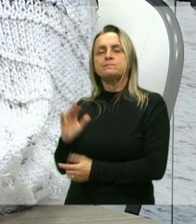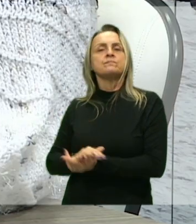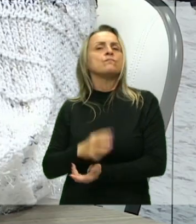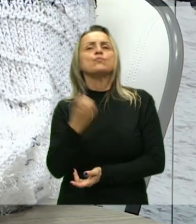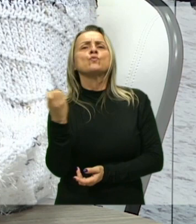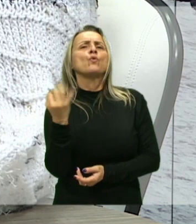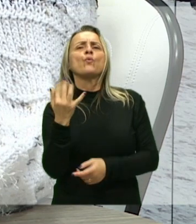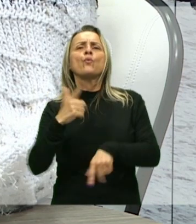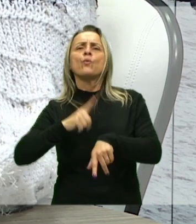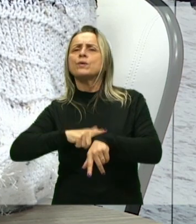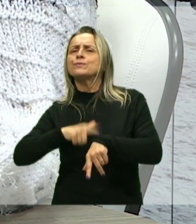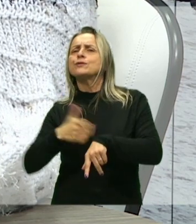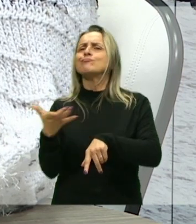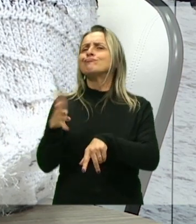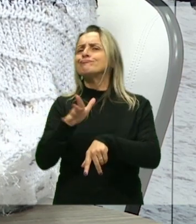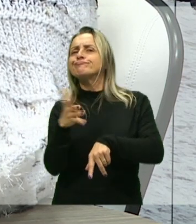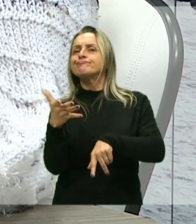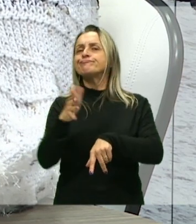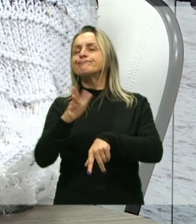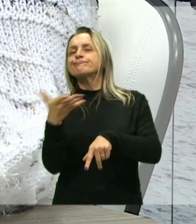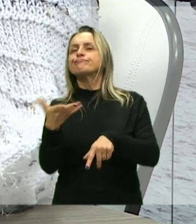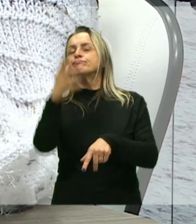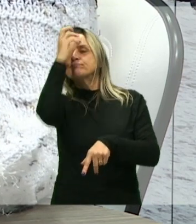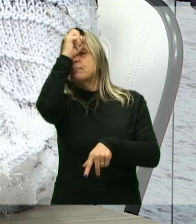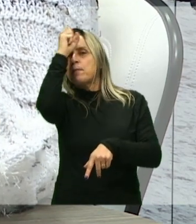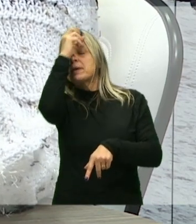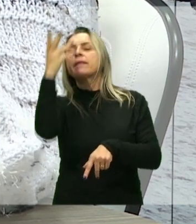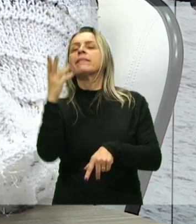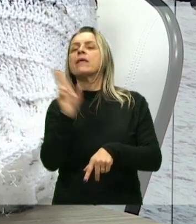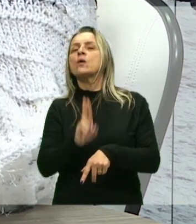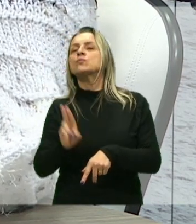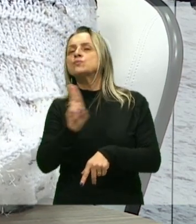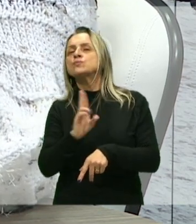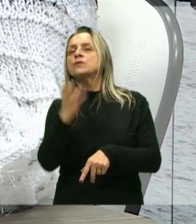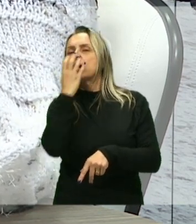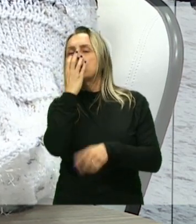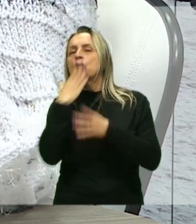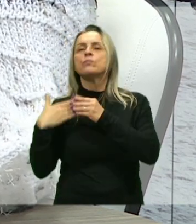tempo dá isso, mais ou menos assim, em termos... varia